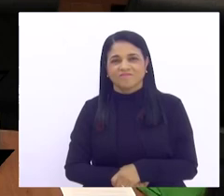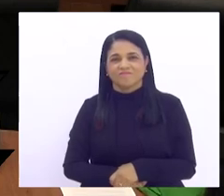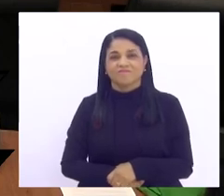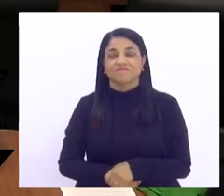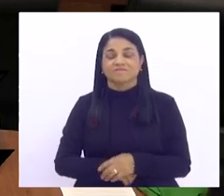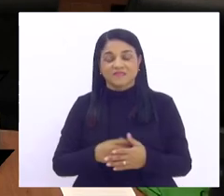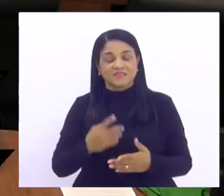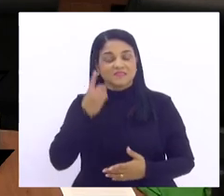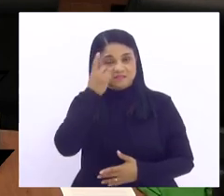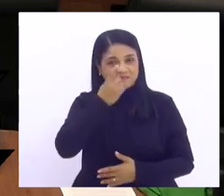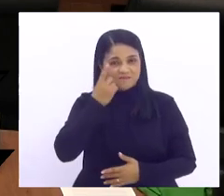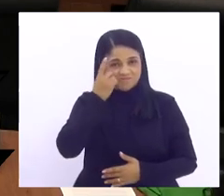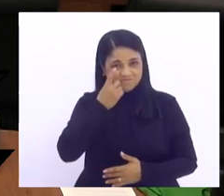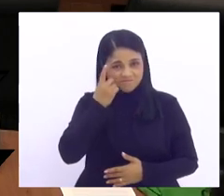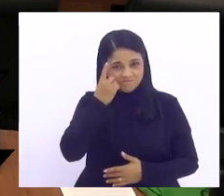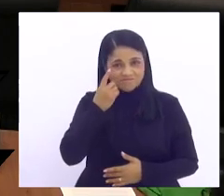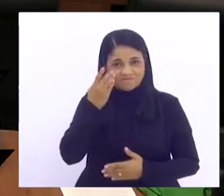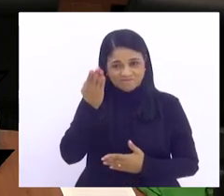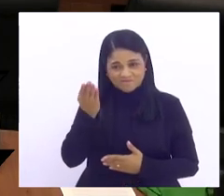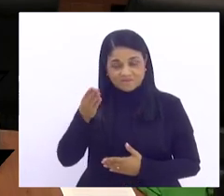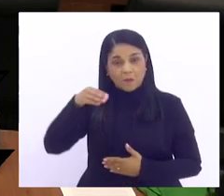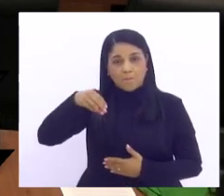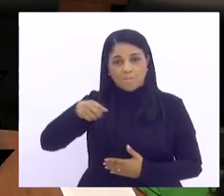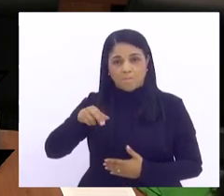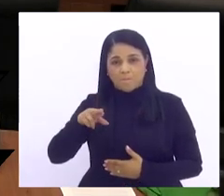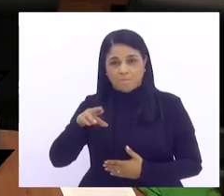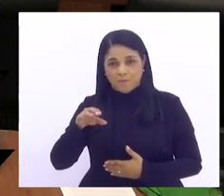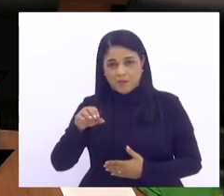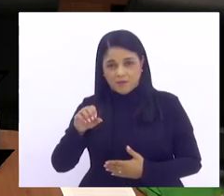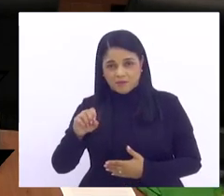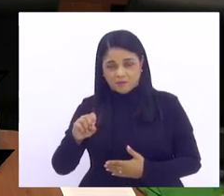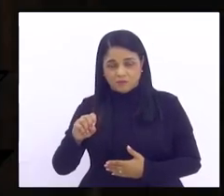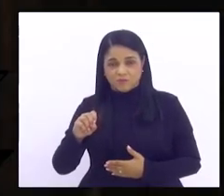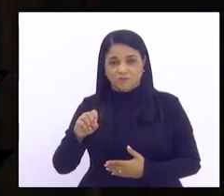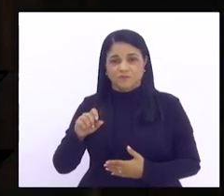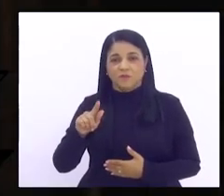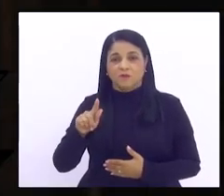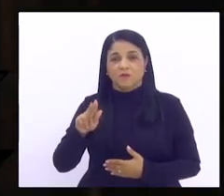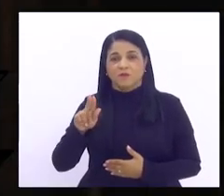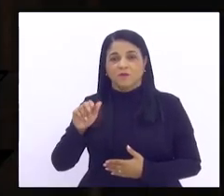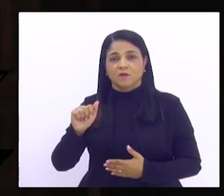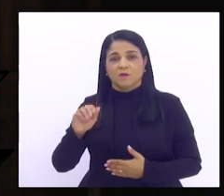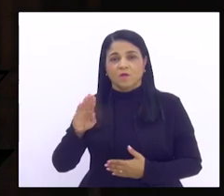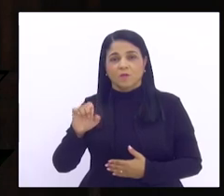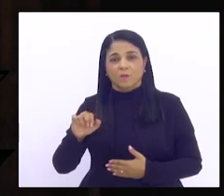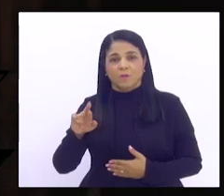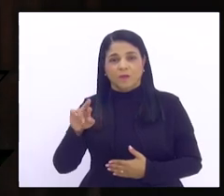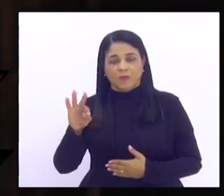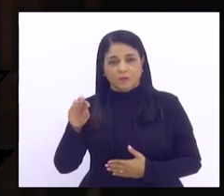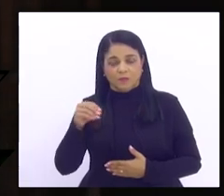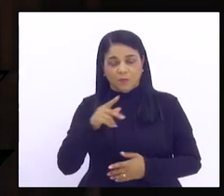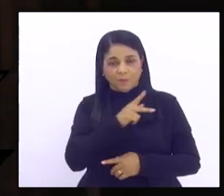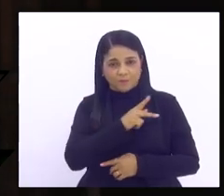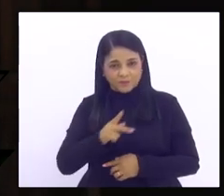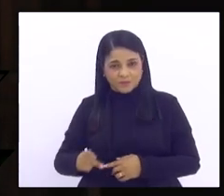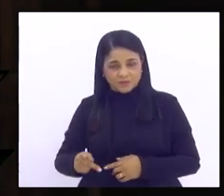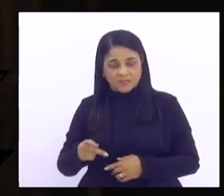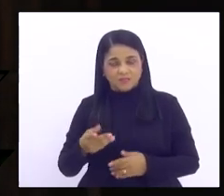Excelentíssimo senhor deputado Márcio Gualberto, presidente desta